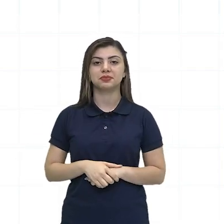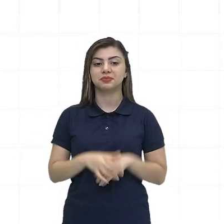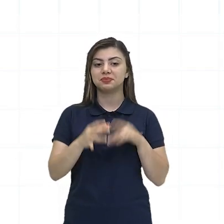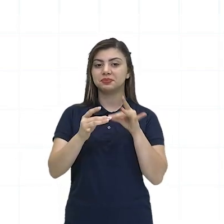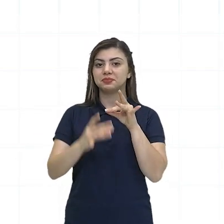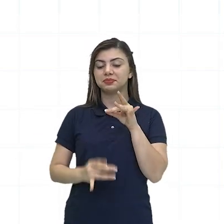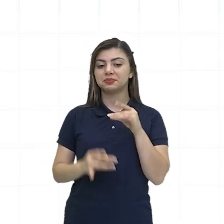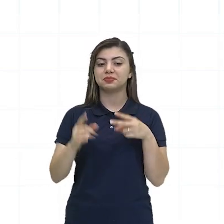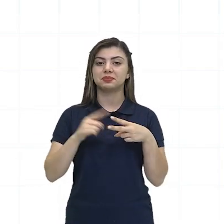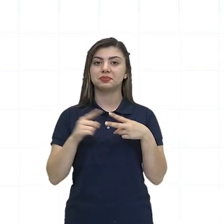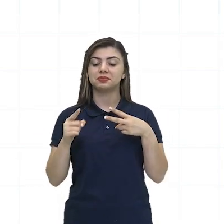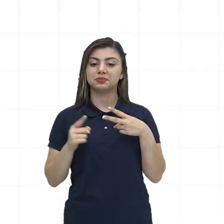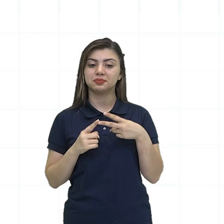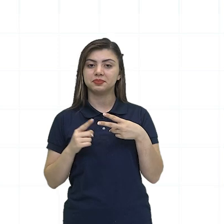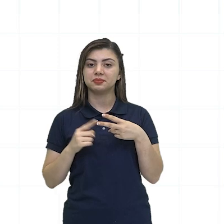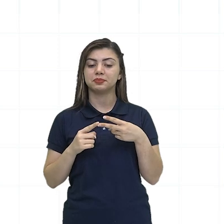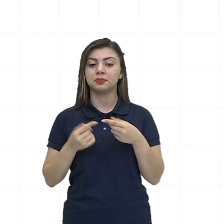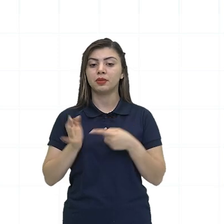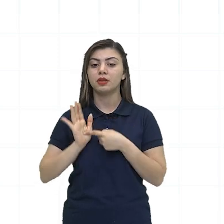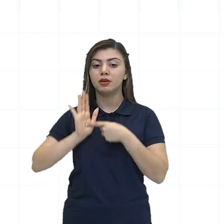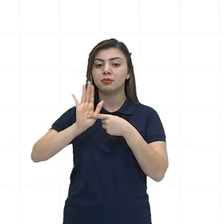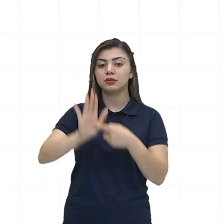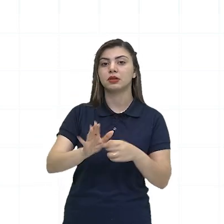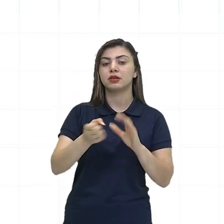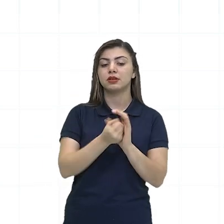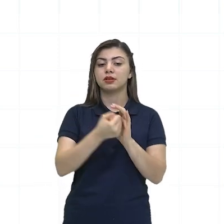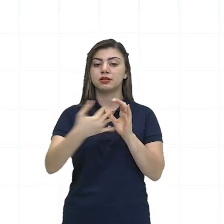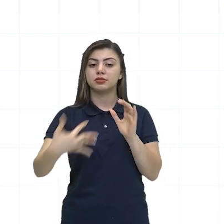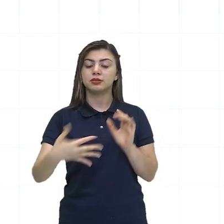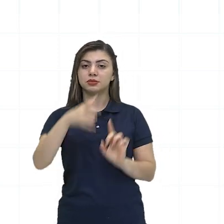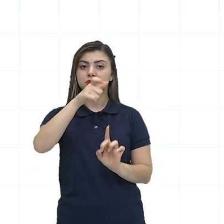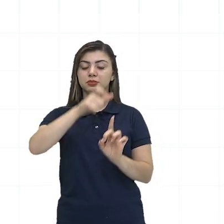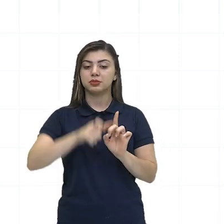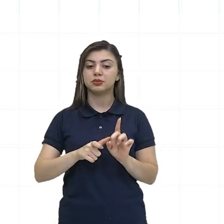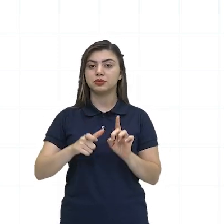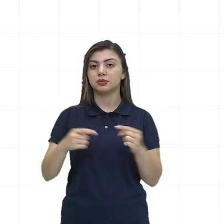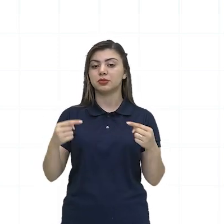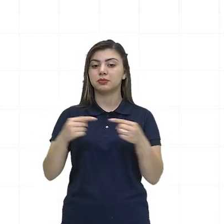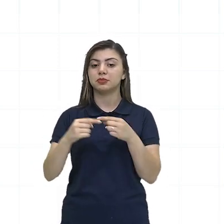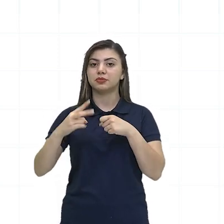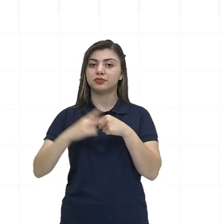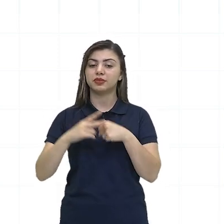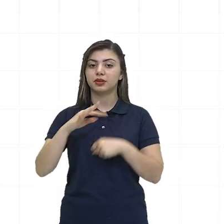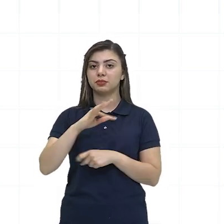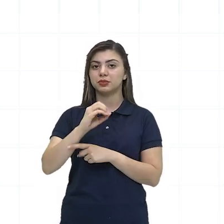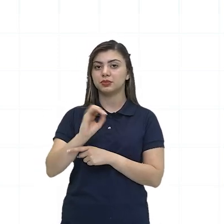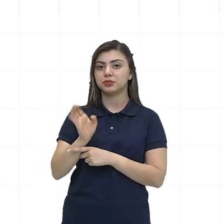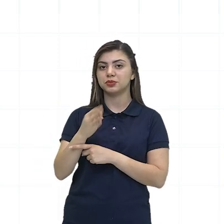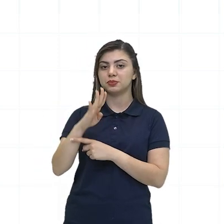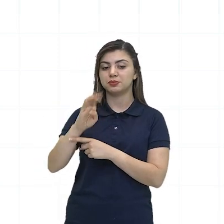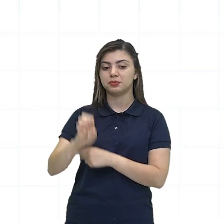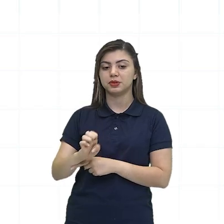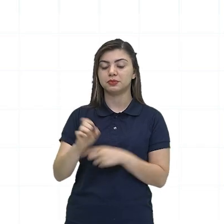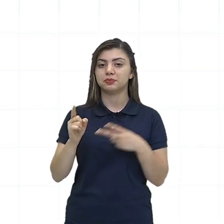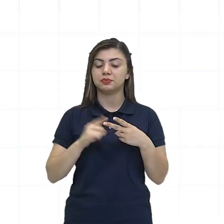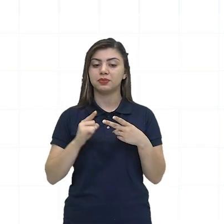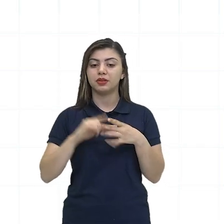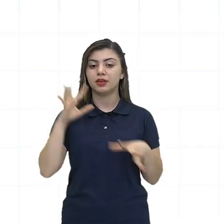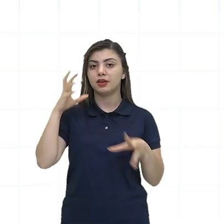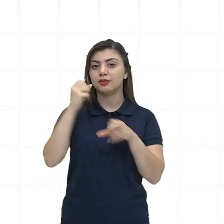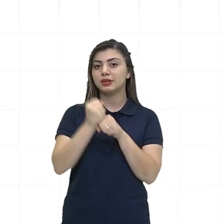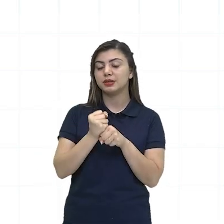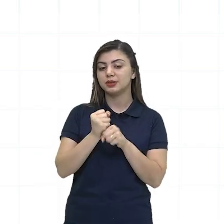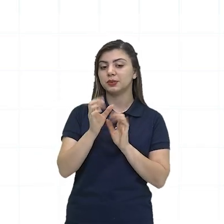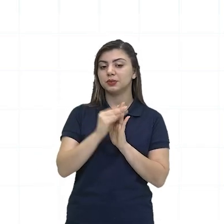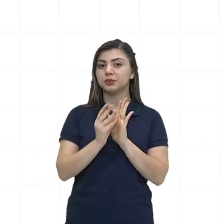interrogativa. Detalhamento. Apresentação e caracterização de pessoas com o verbo to be. E revisão